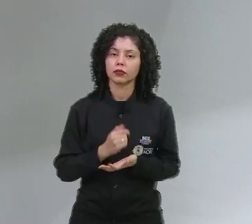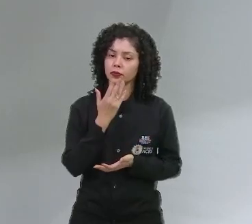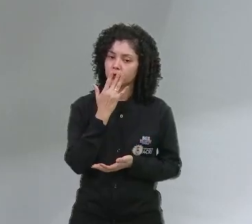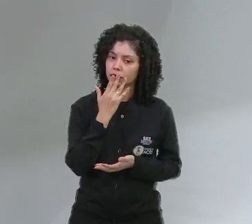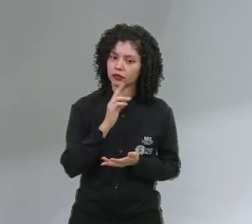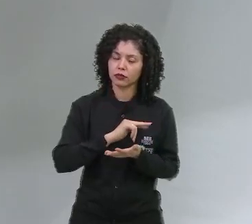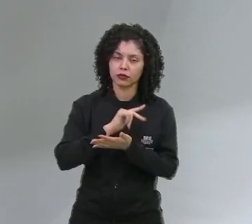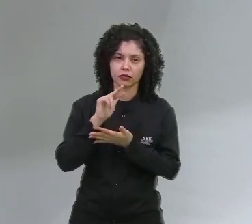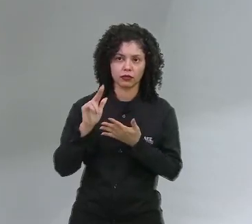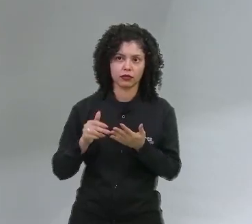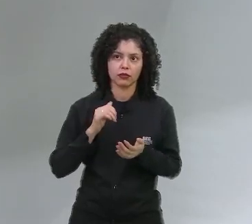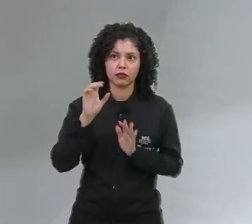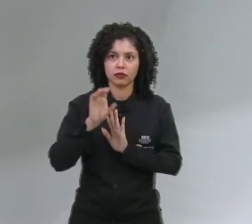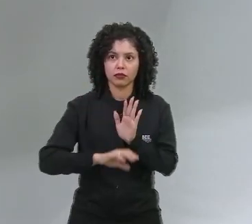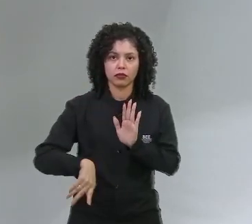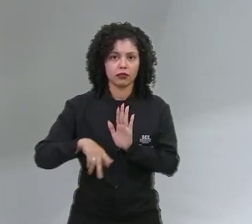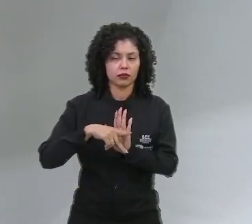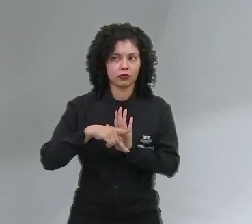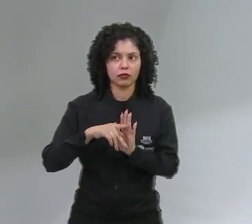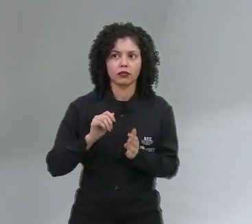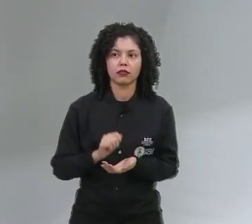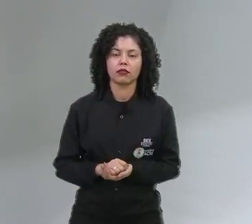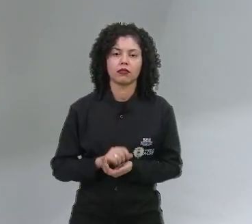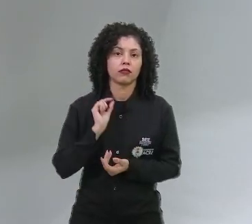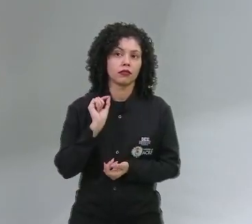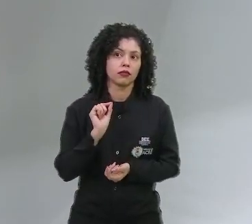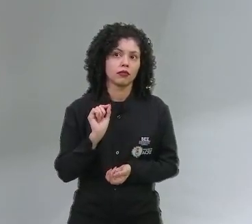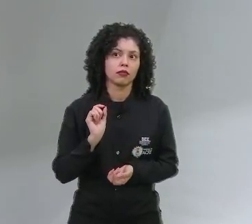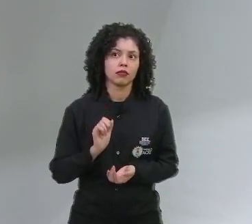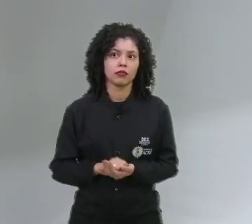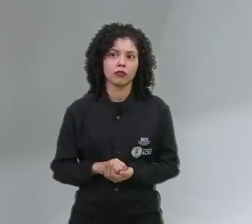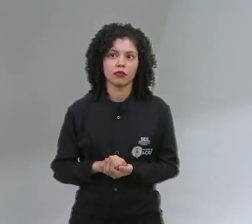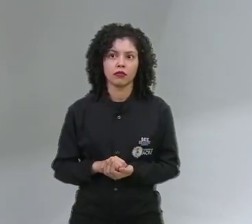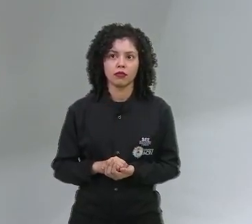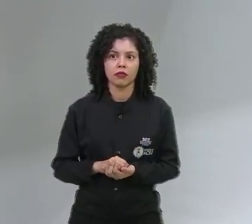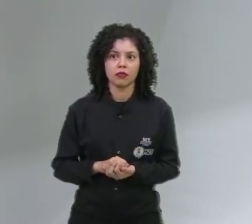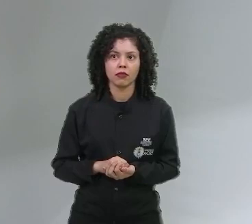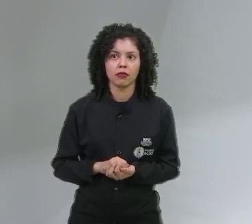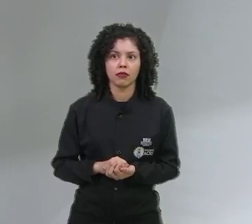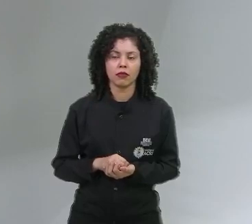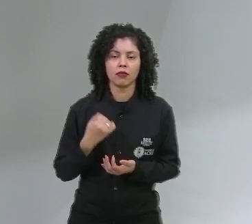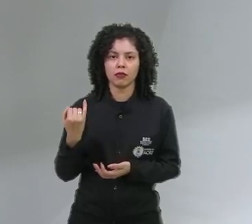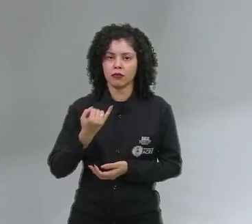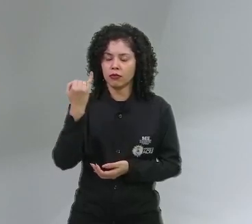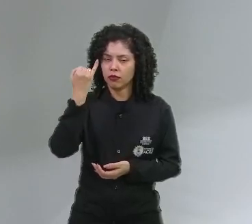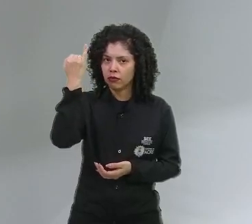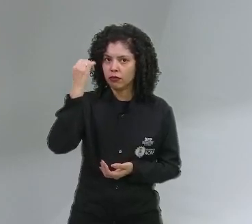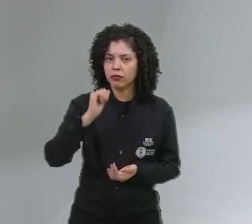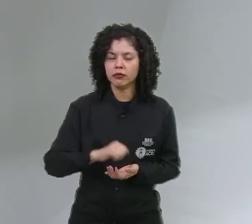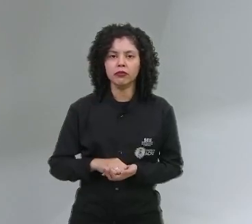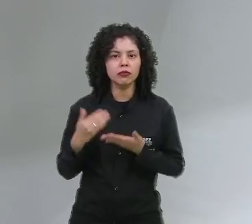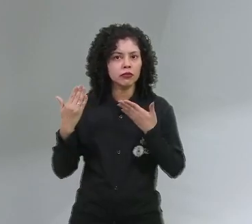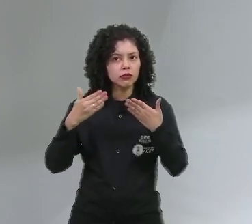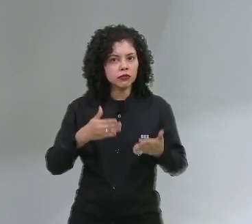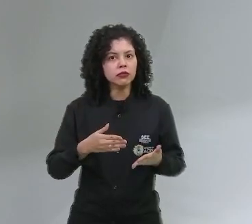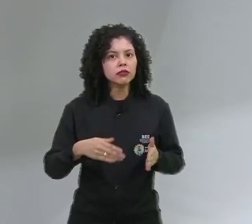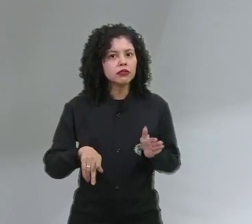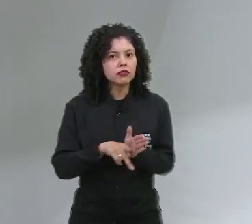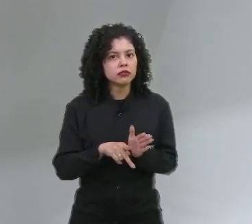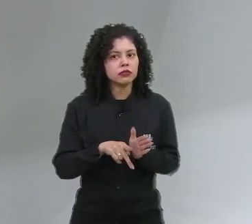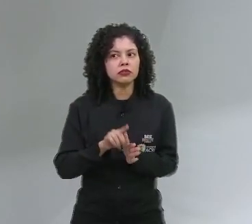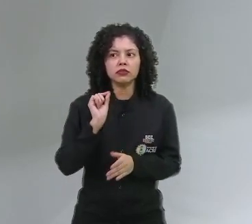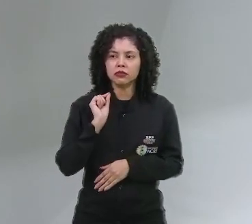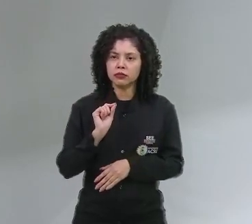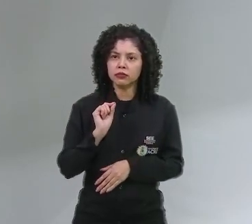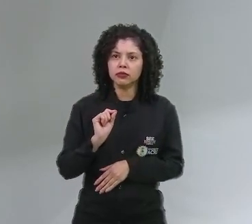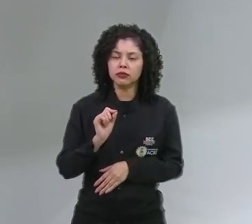sim ao conteúdo propriamente dito, que é aí o principal objetivo